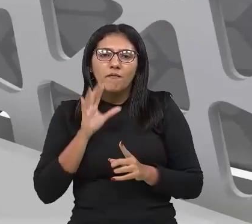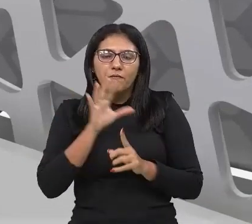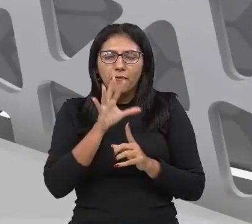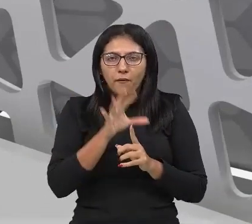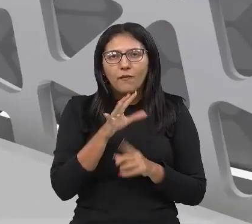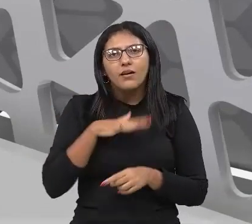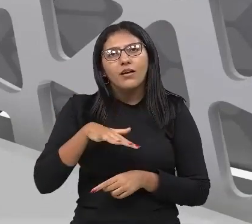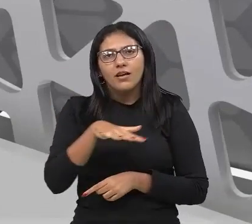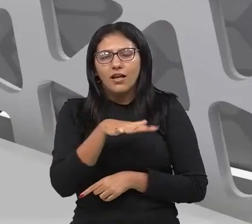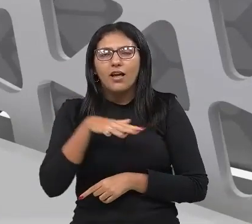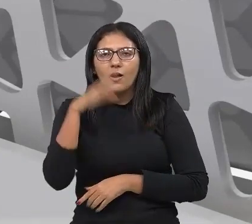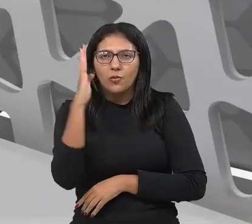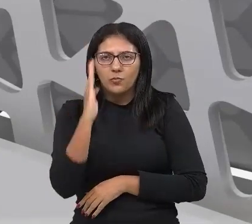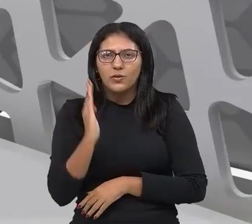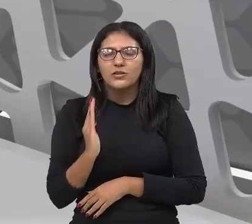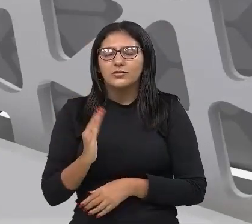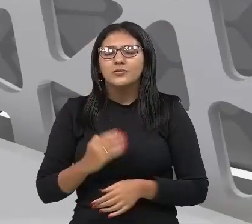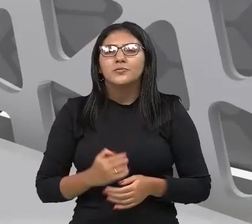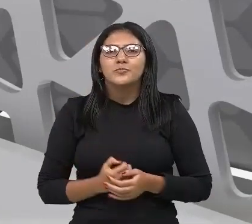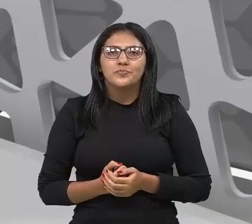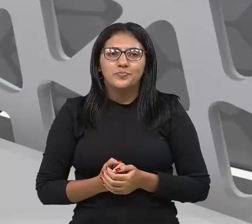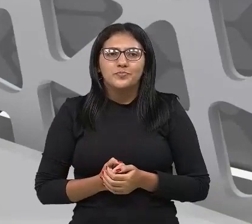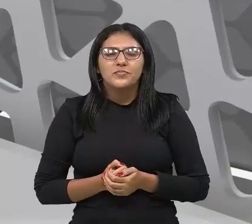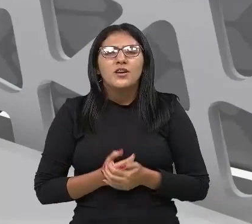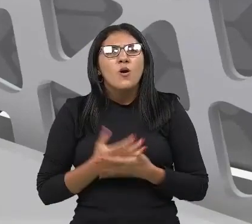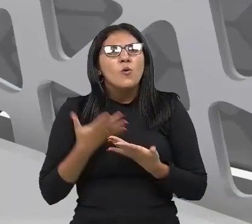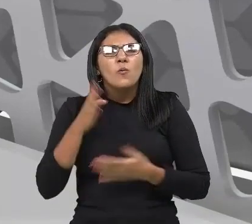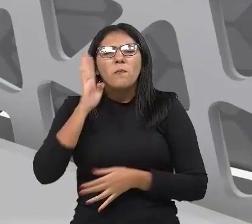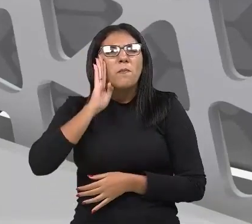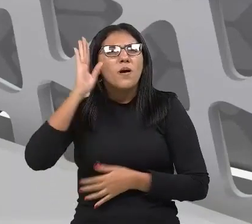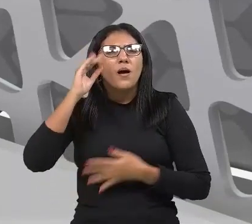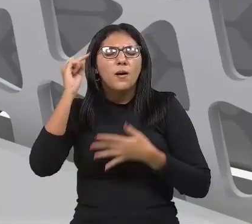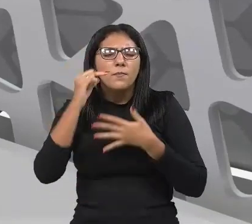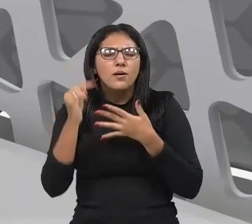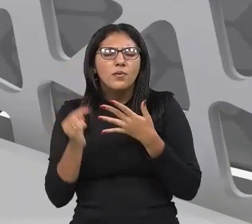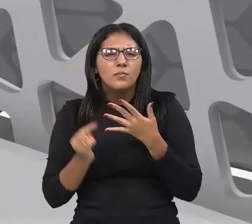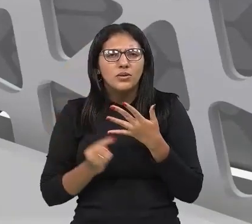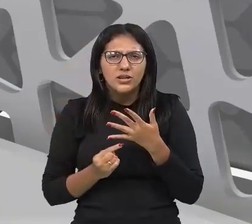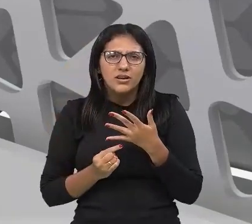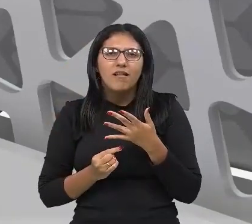do território brasileiro. Agora, quais vão ser esses principais fatores